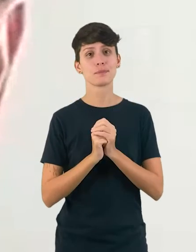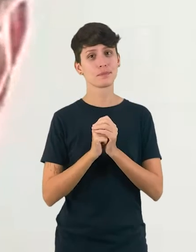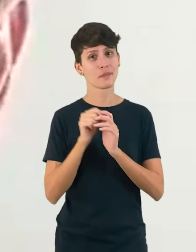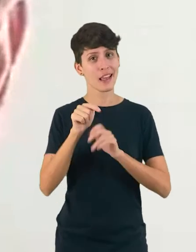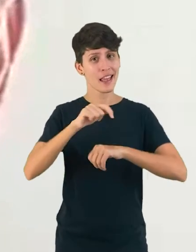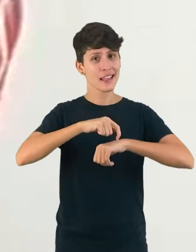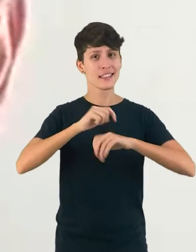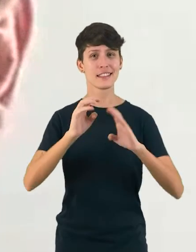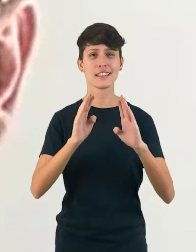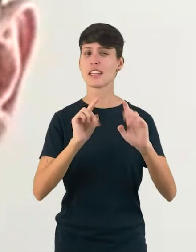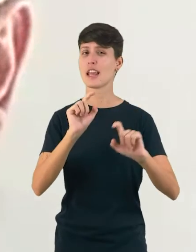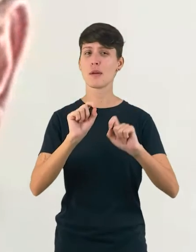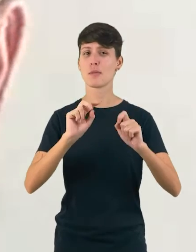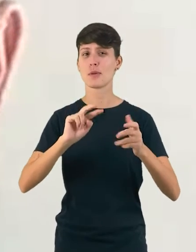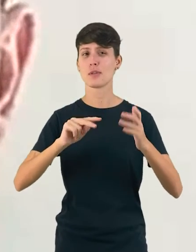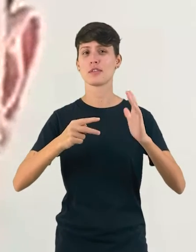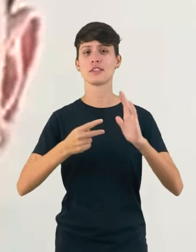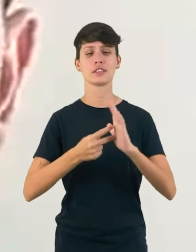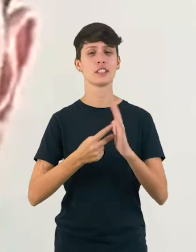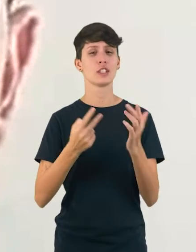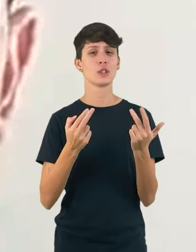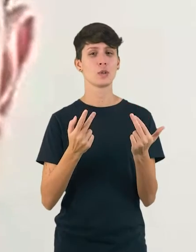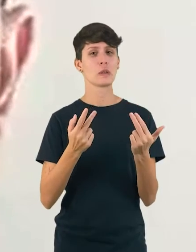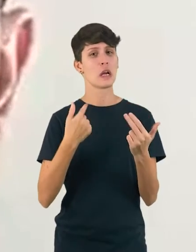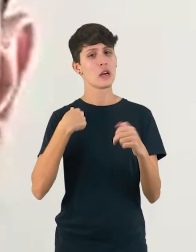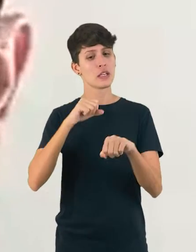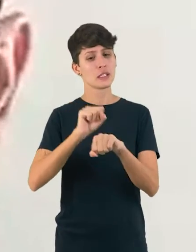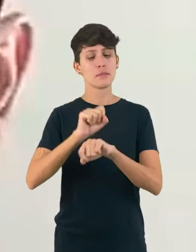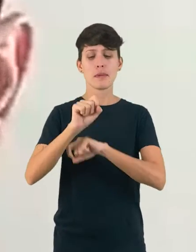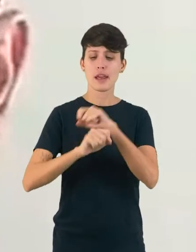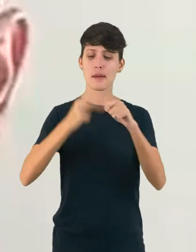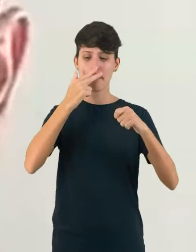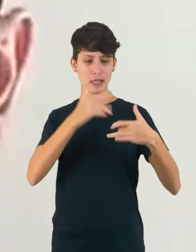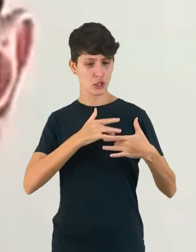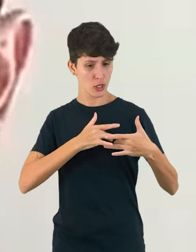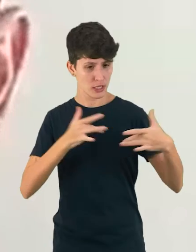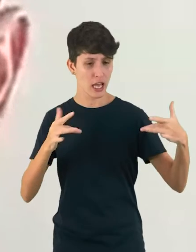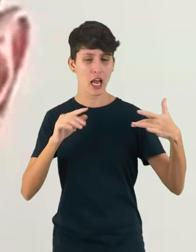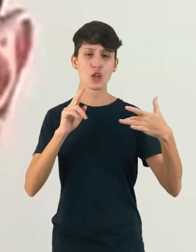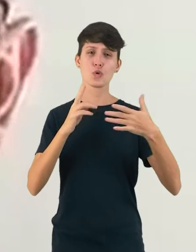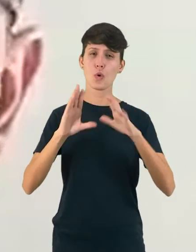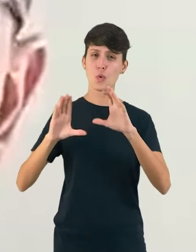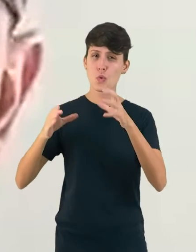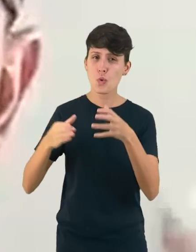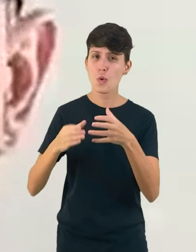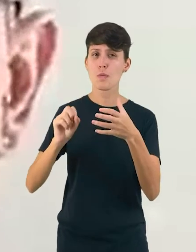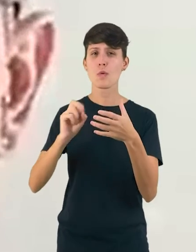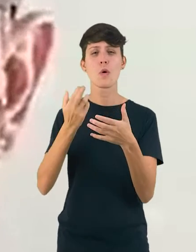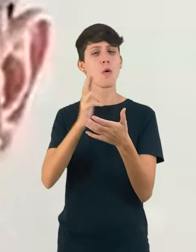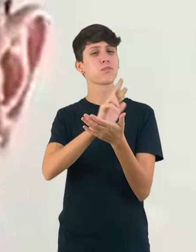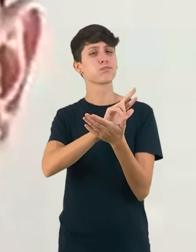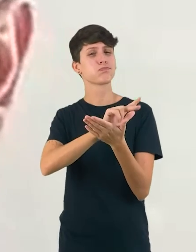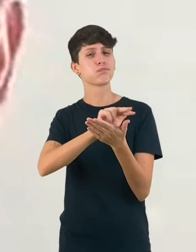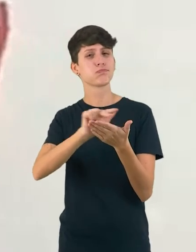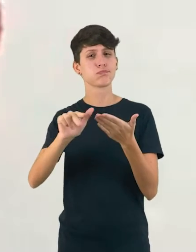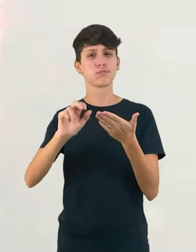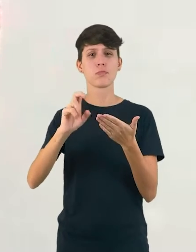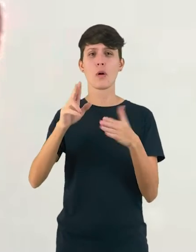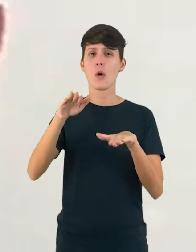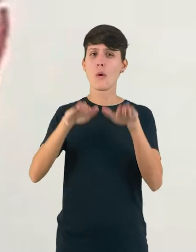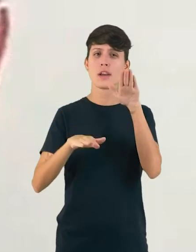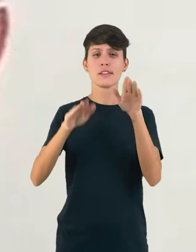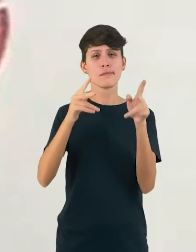morte, né? Então, esse tempo em que se espera uma solidariedade